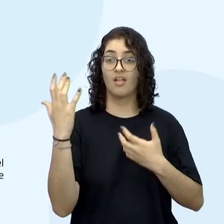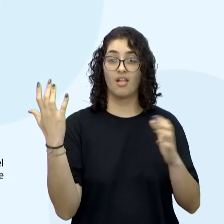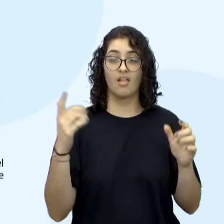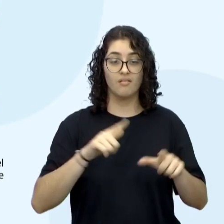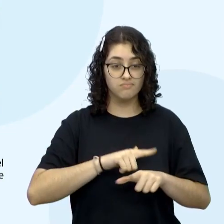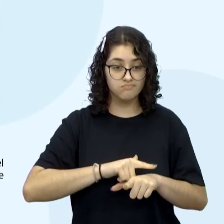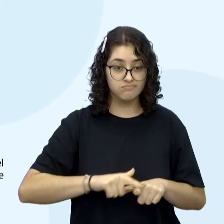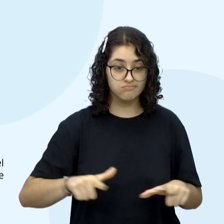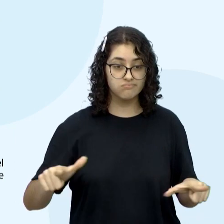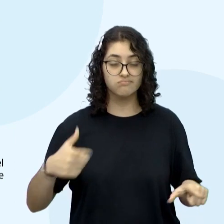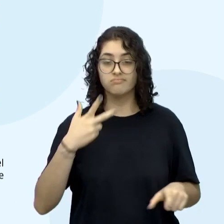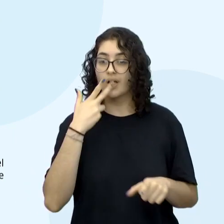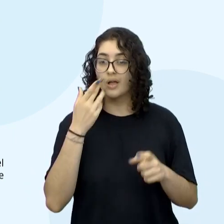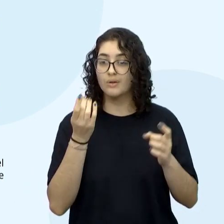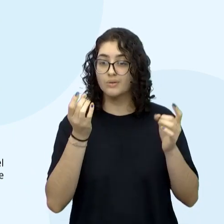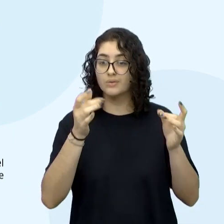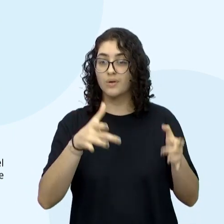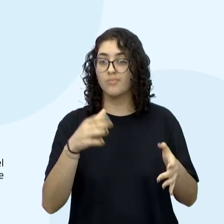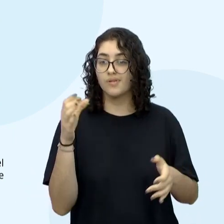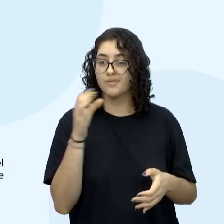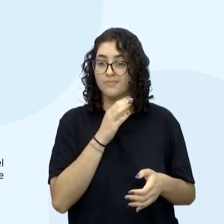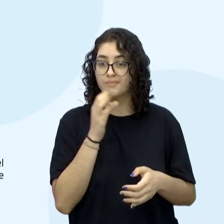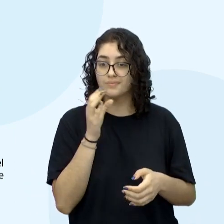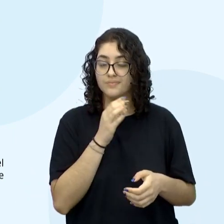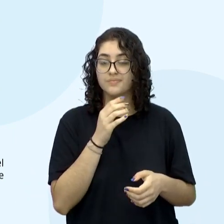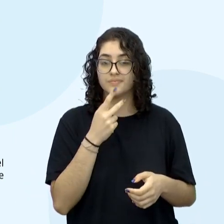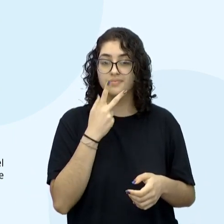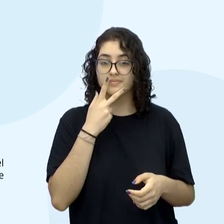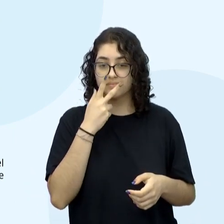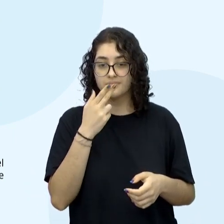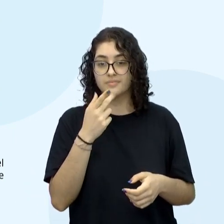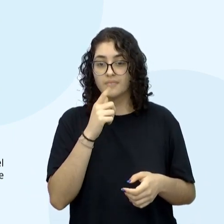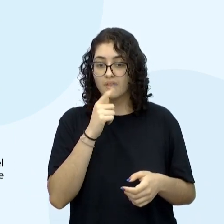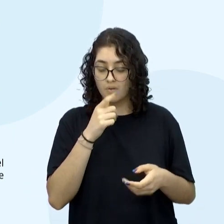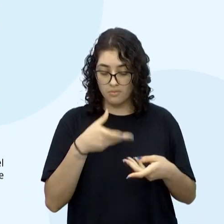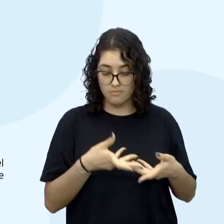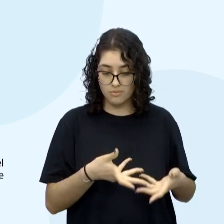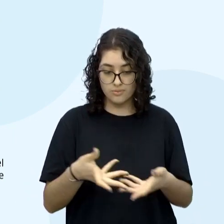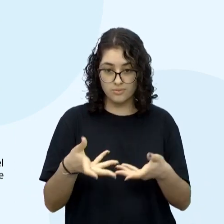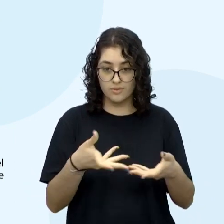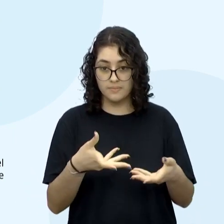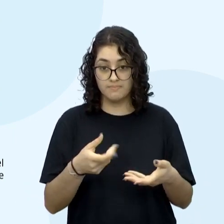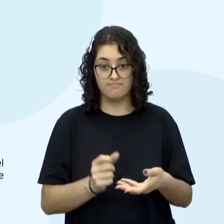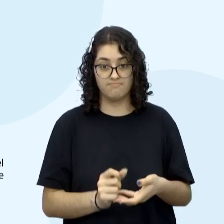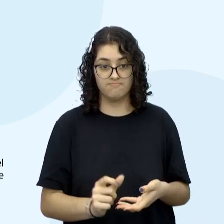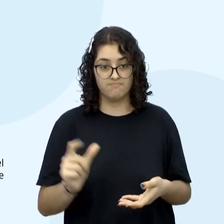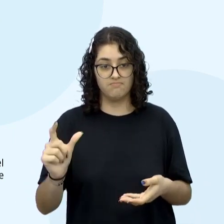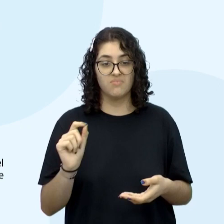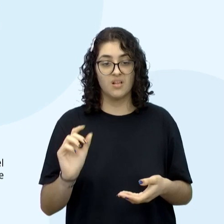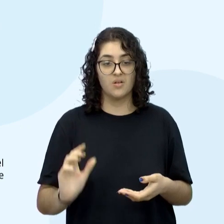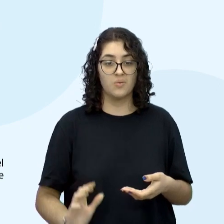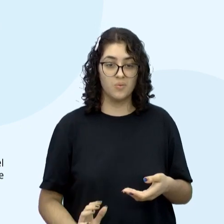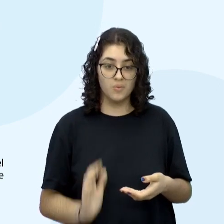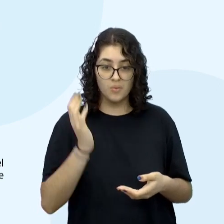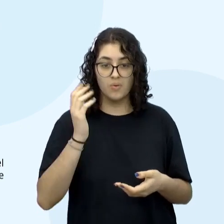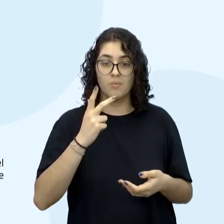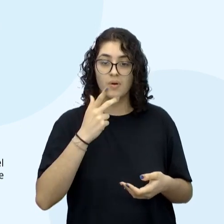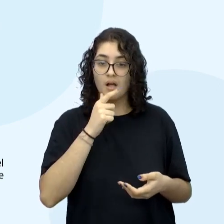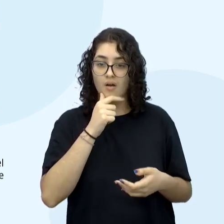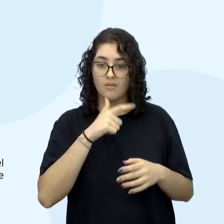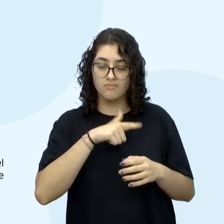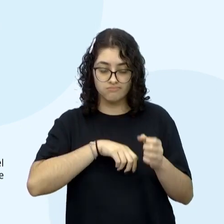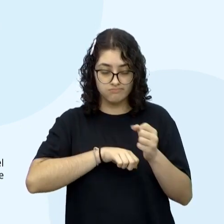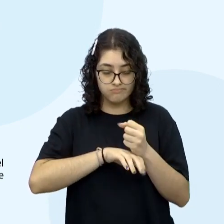o solo vai ficar saturado de água mais rapidamente, então ele recebe muito mais água do que ele precisa. E como consequência, ela começa a correr pela